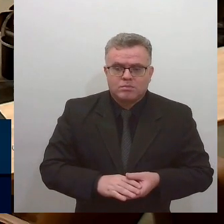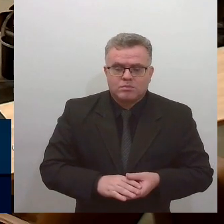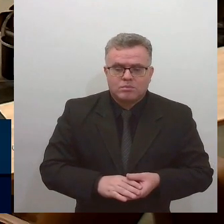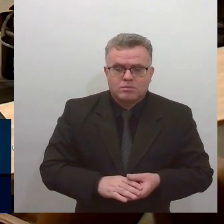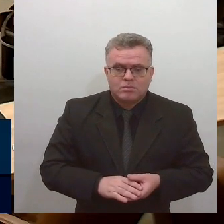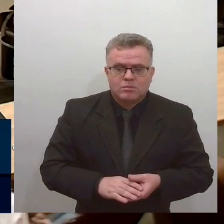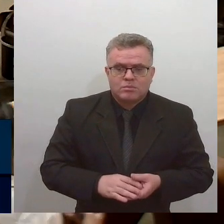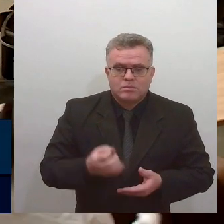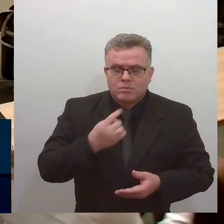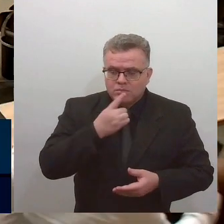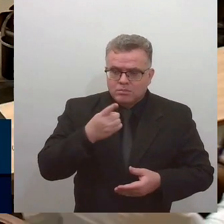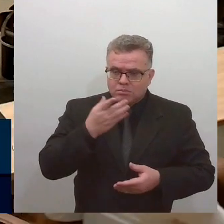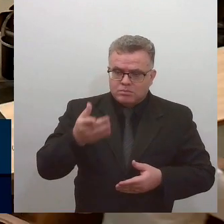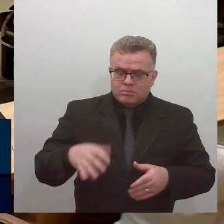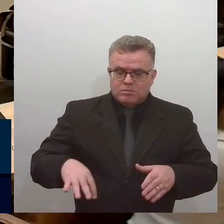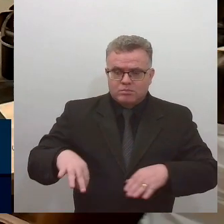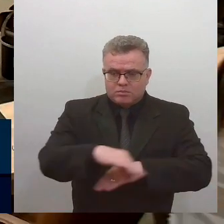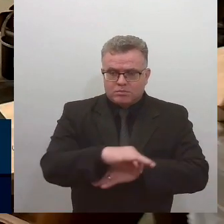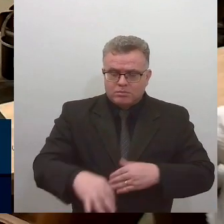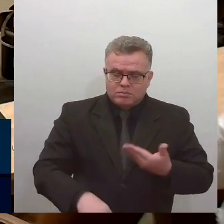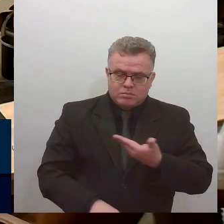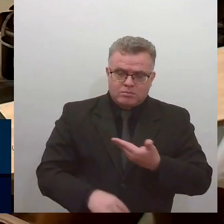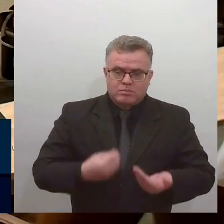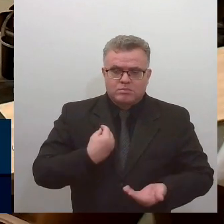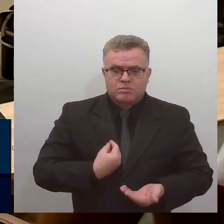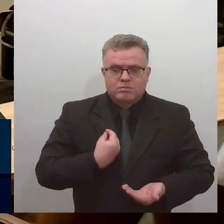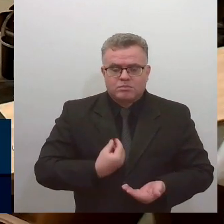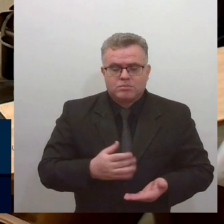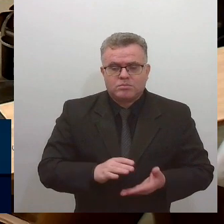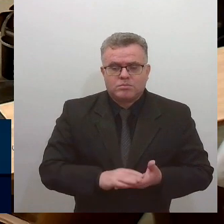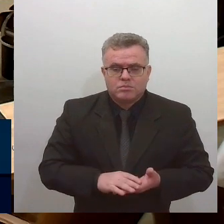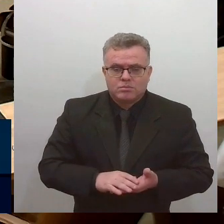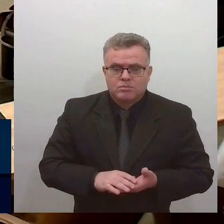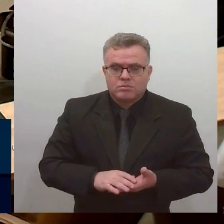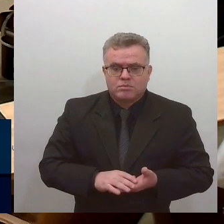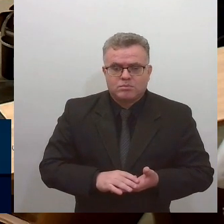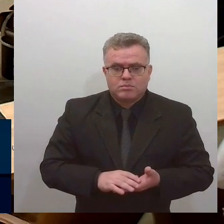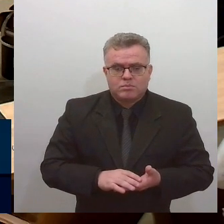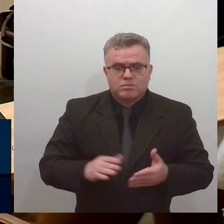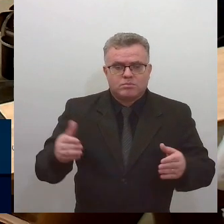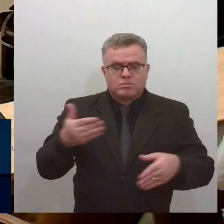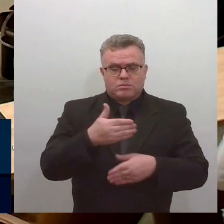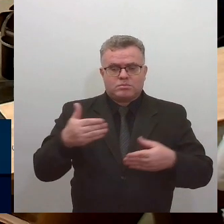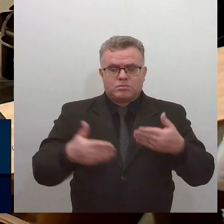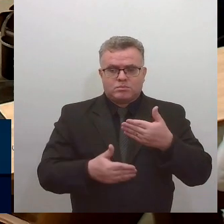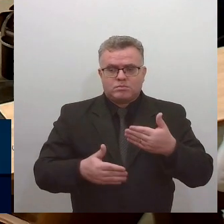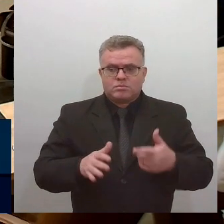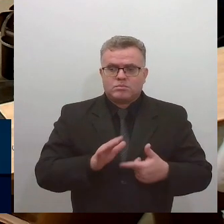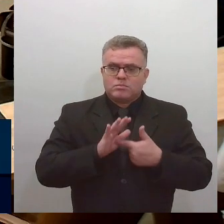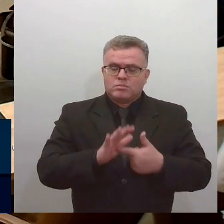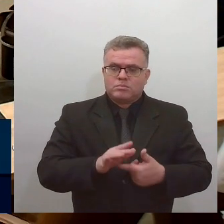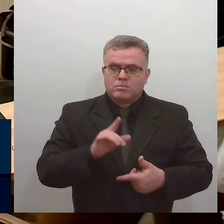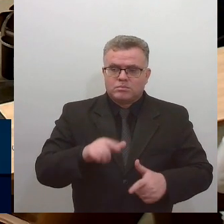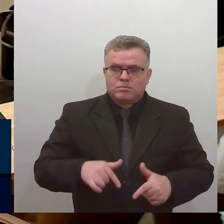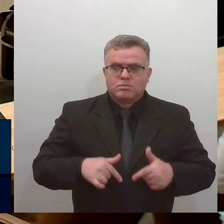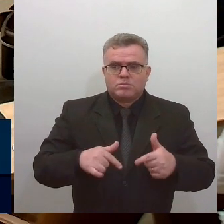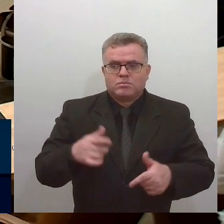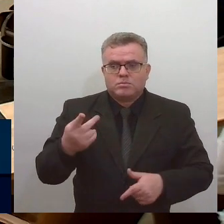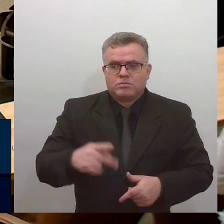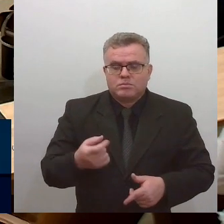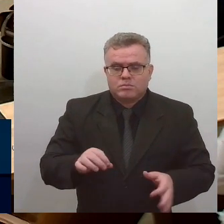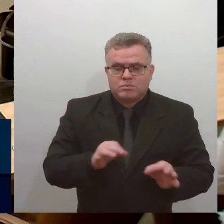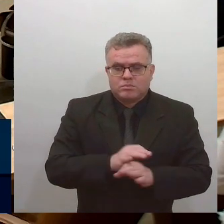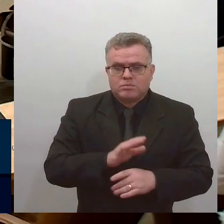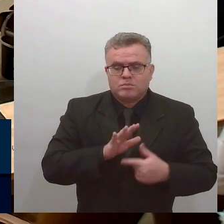Engenheiros aqui também presente eh no no slide do desafios de Sergipe o senhor apresentou